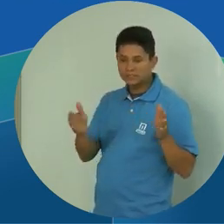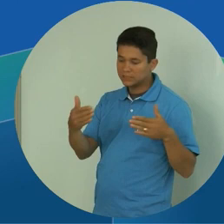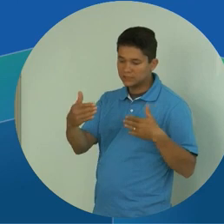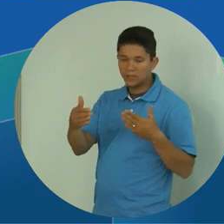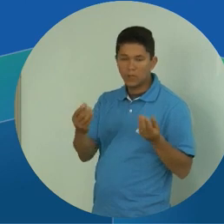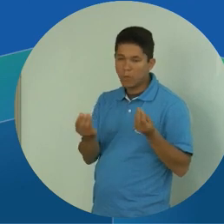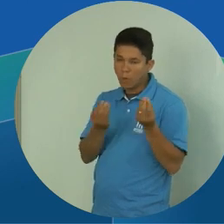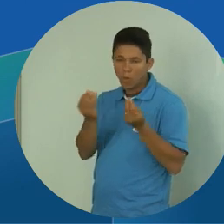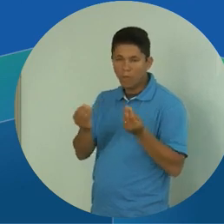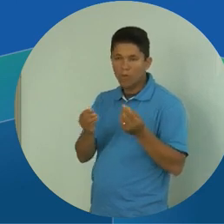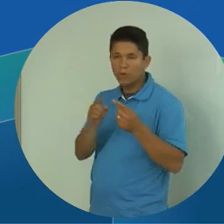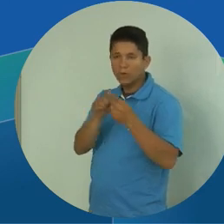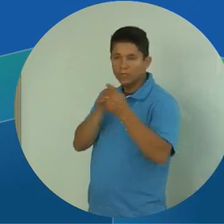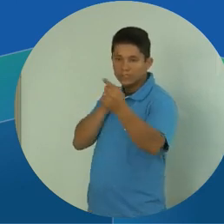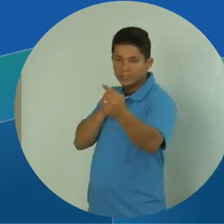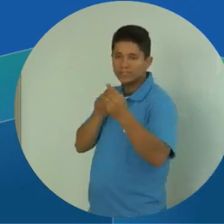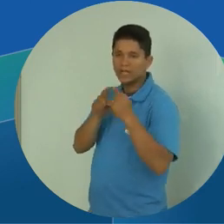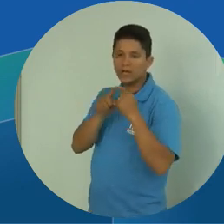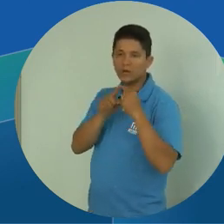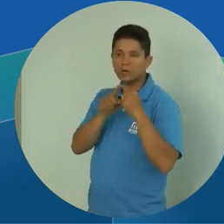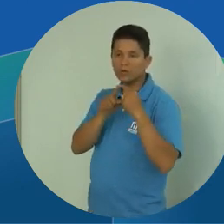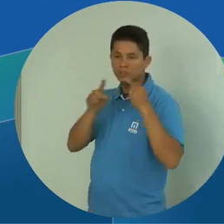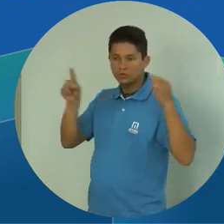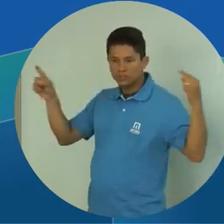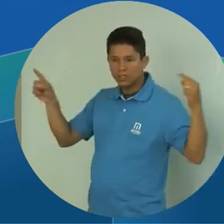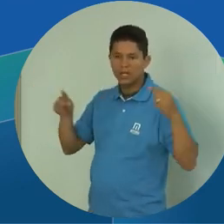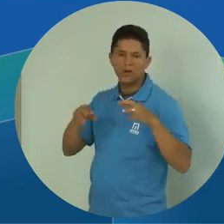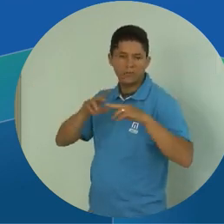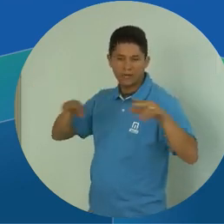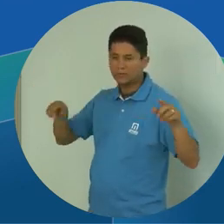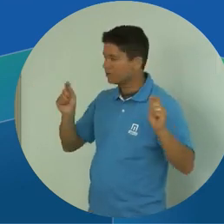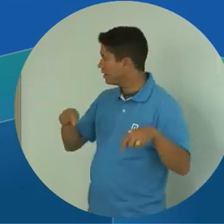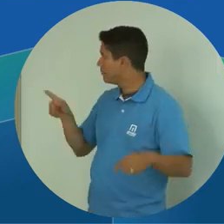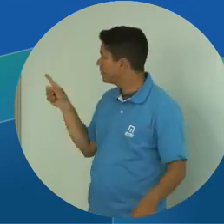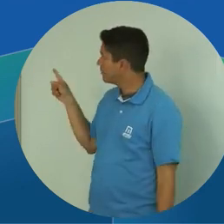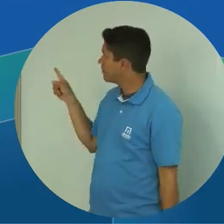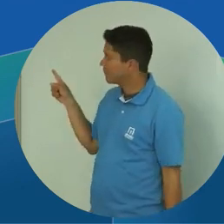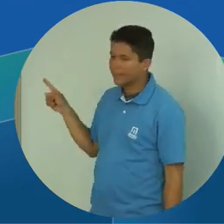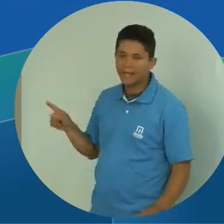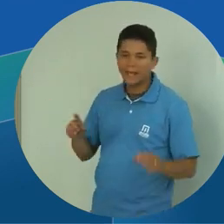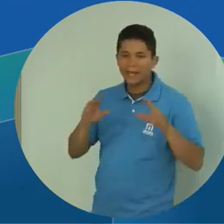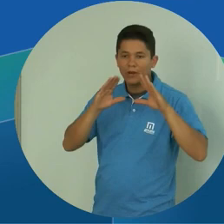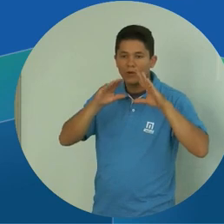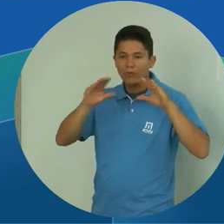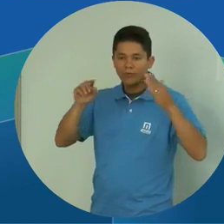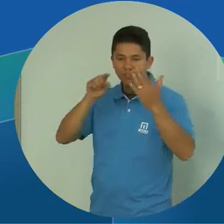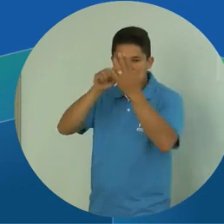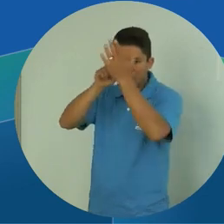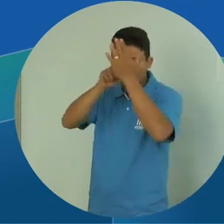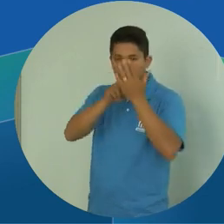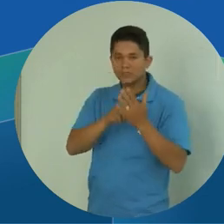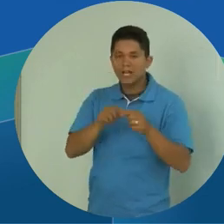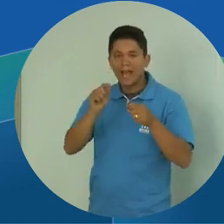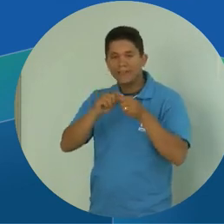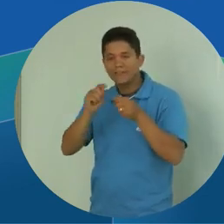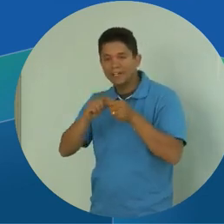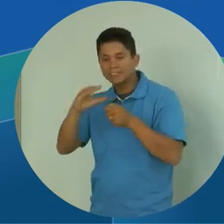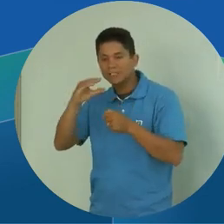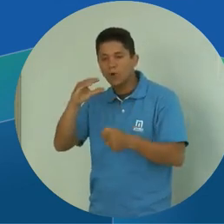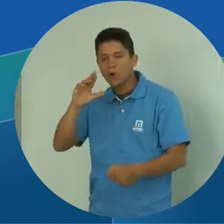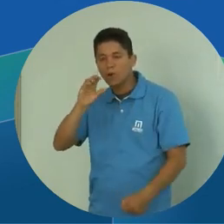ortogonal, você consegue desenhar com a nuvem de pontos. E aí gerar croquis,